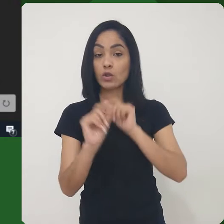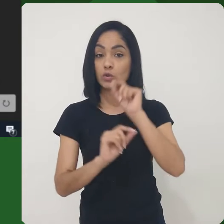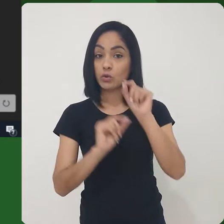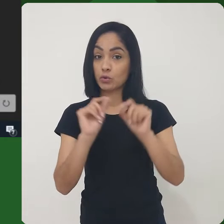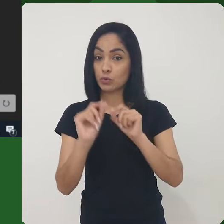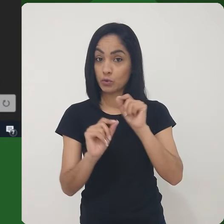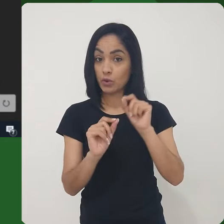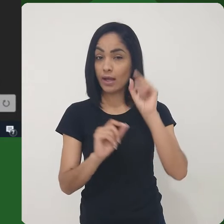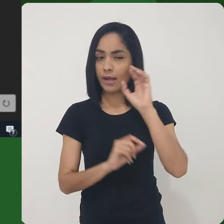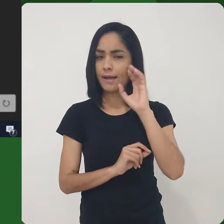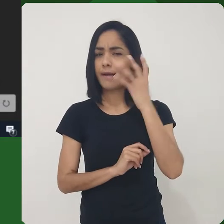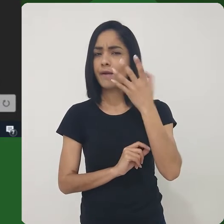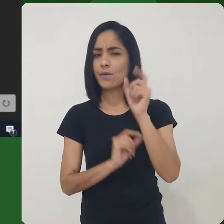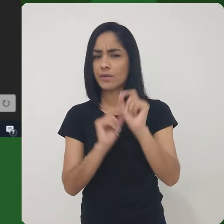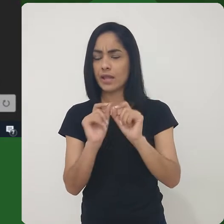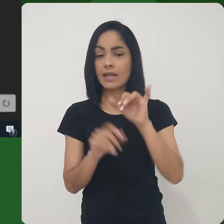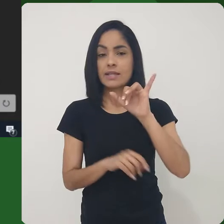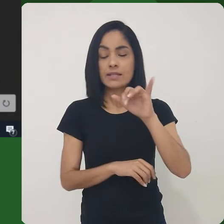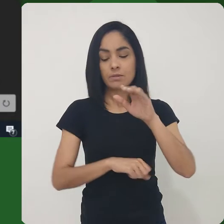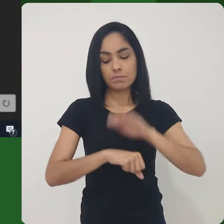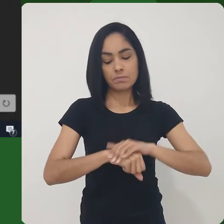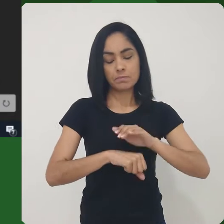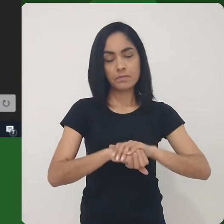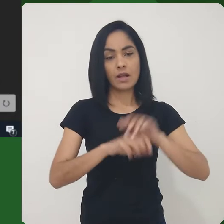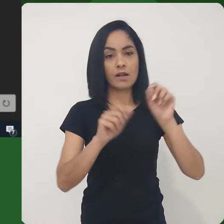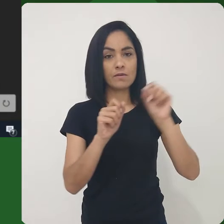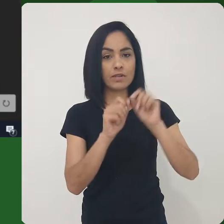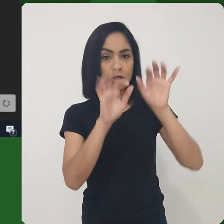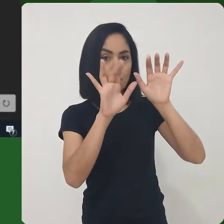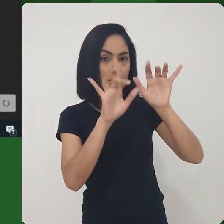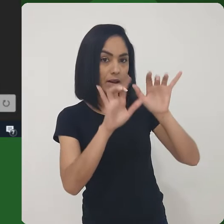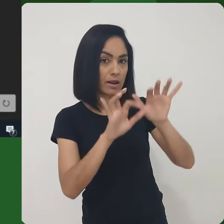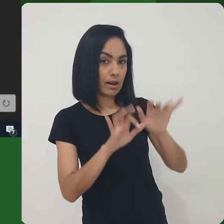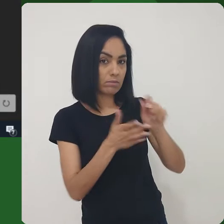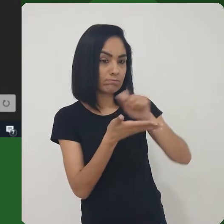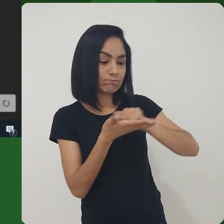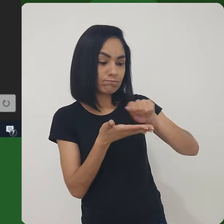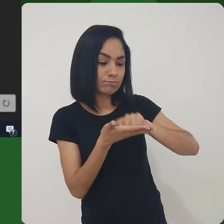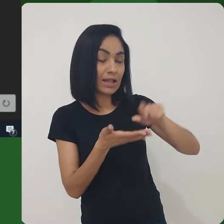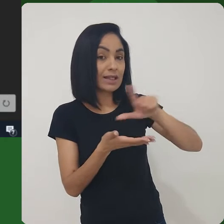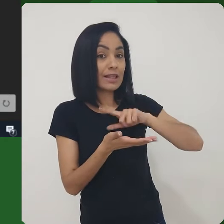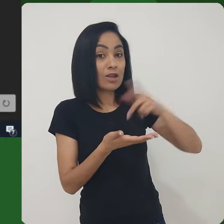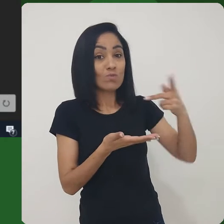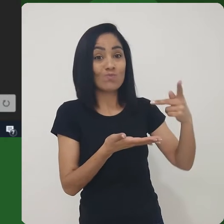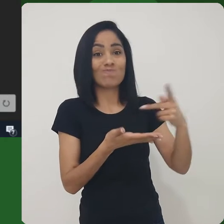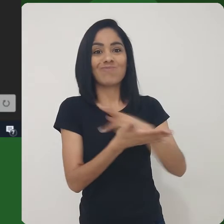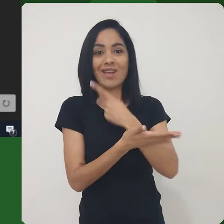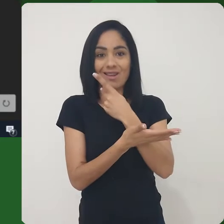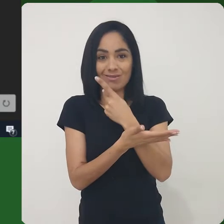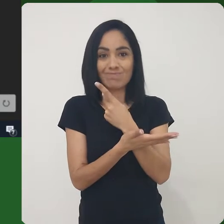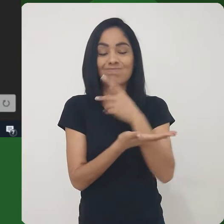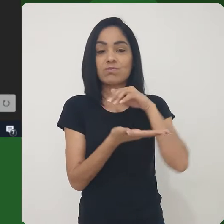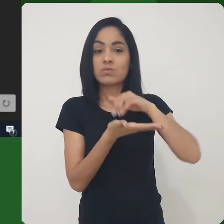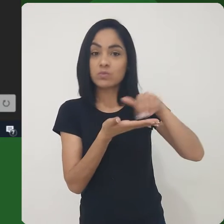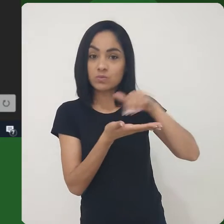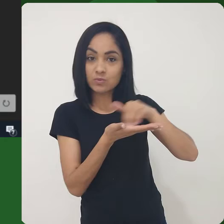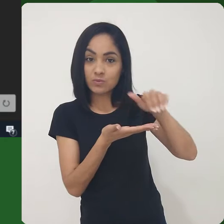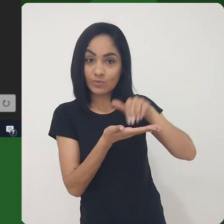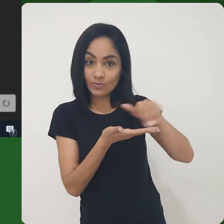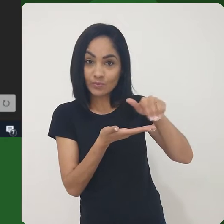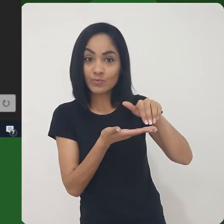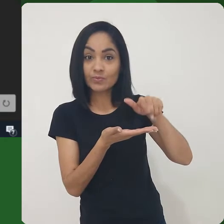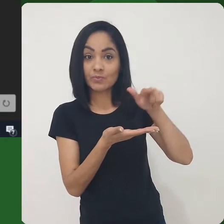disponíveis. Neste caso, né, se você está fazendo de forma manual e se houver um erro por parte do secretário,